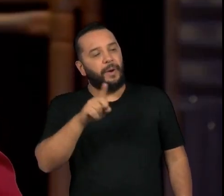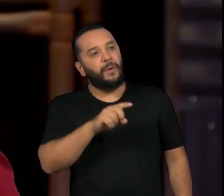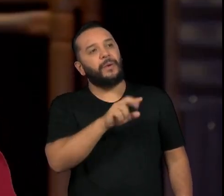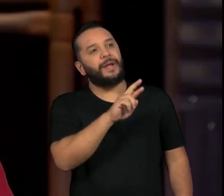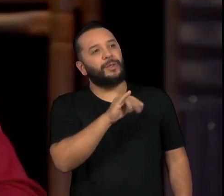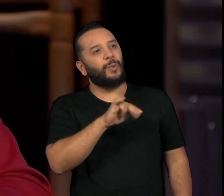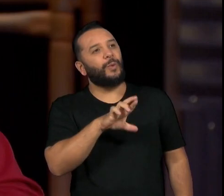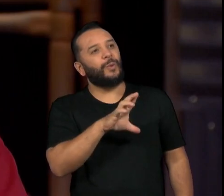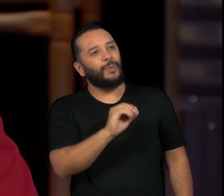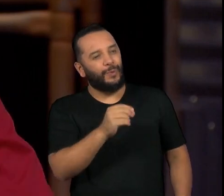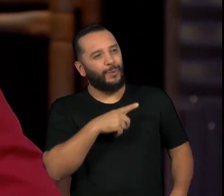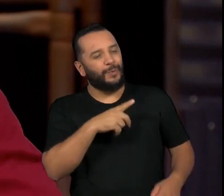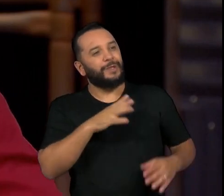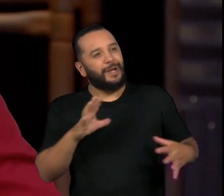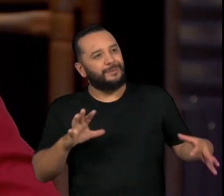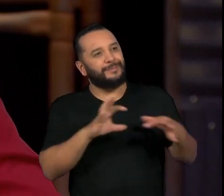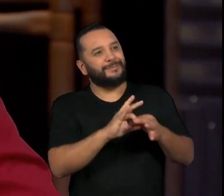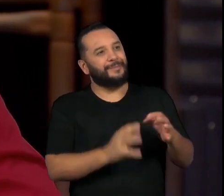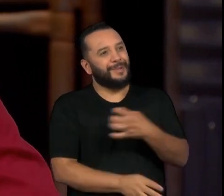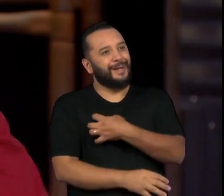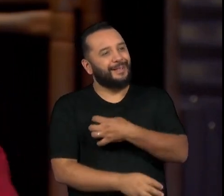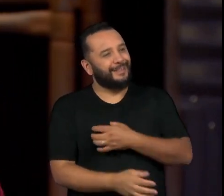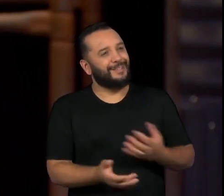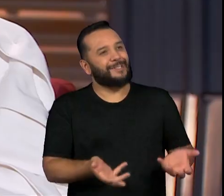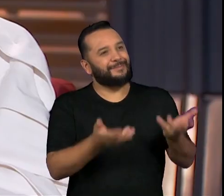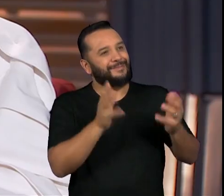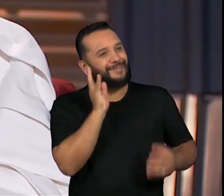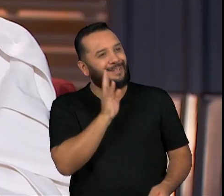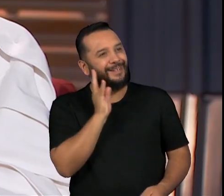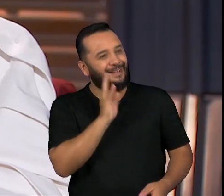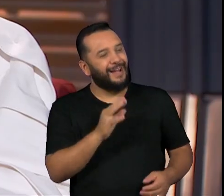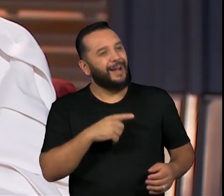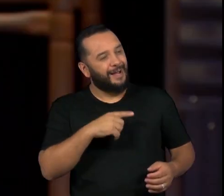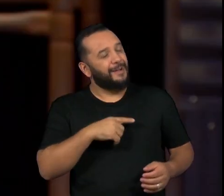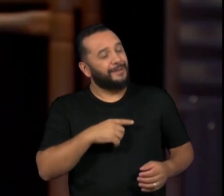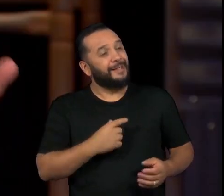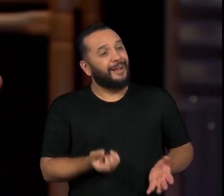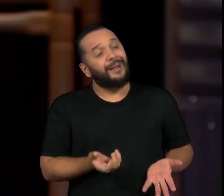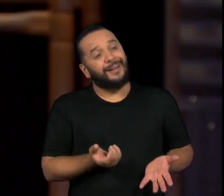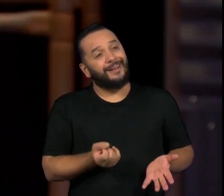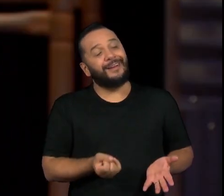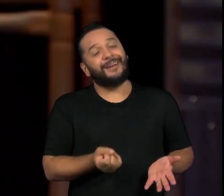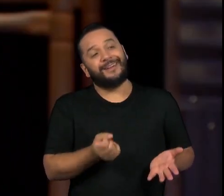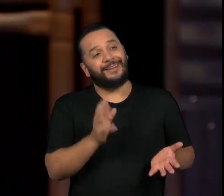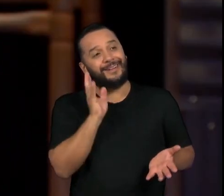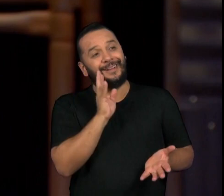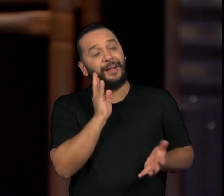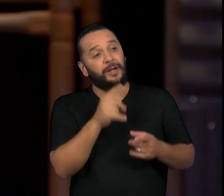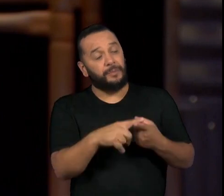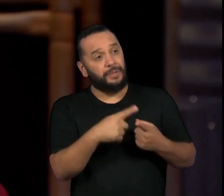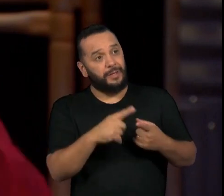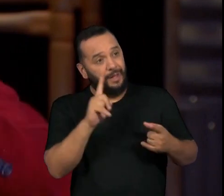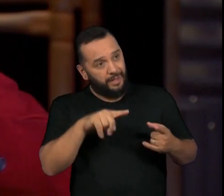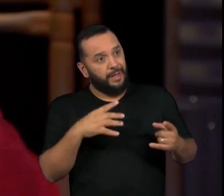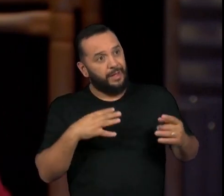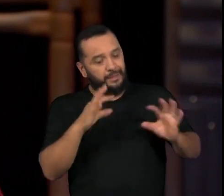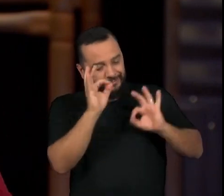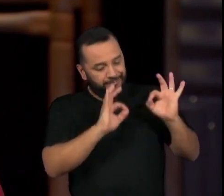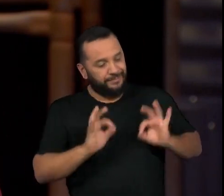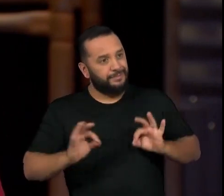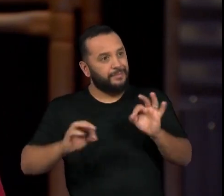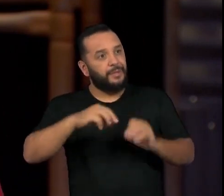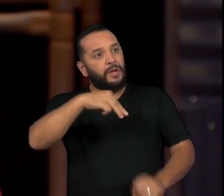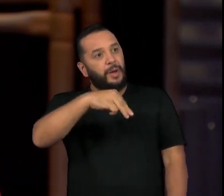Purificação. Demais mesmo. Exatamente. E o moletom, é engraçado que agora que eu estou vendo aí o moletom, tem uma